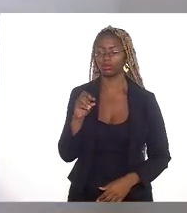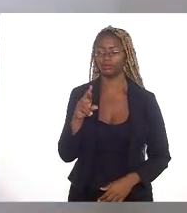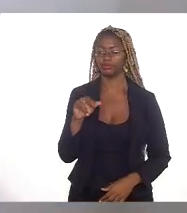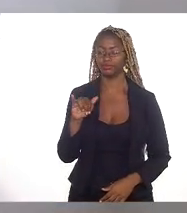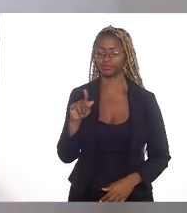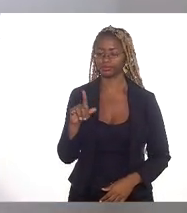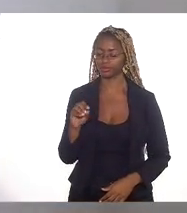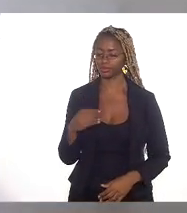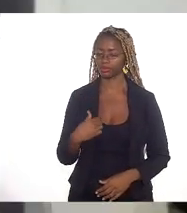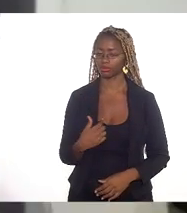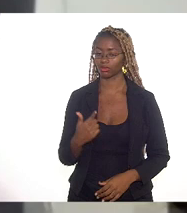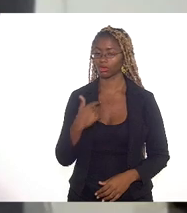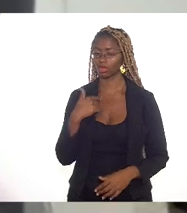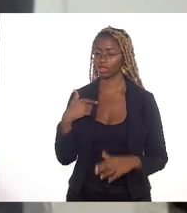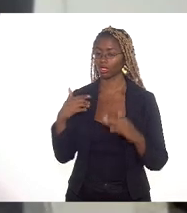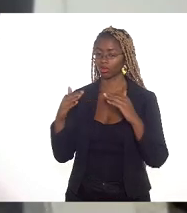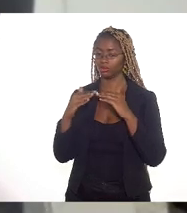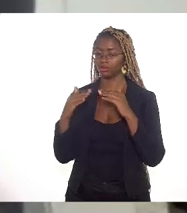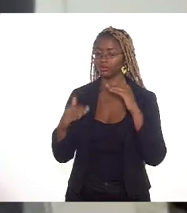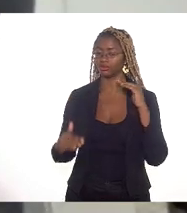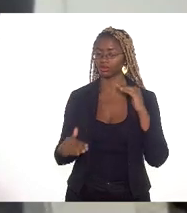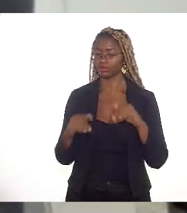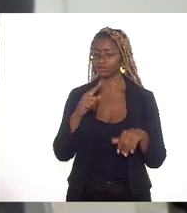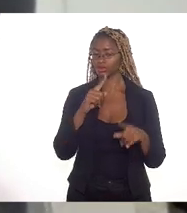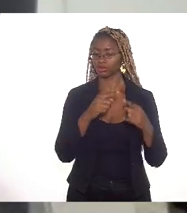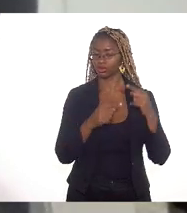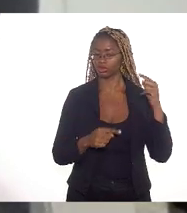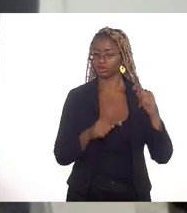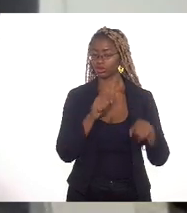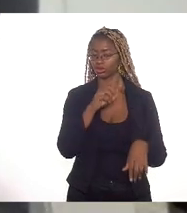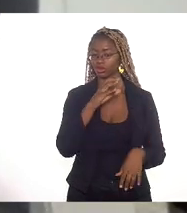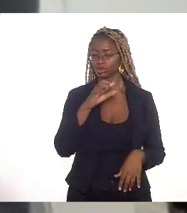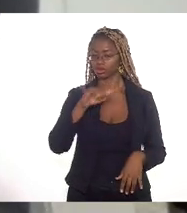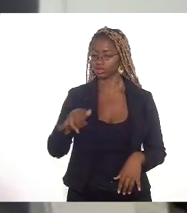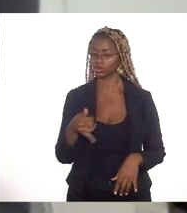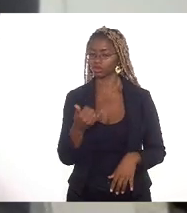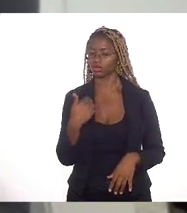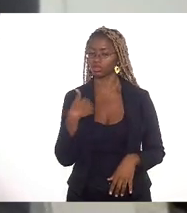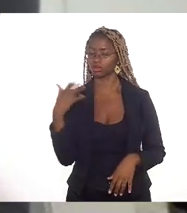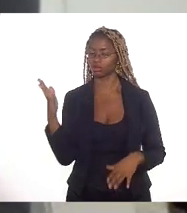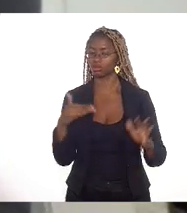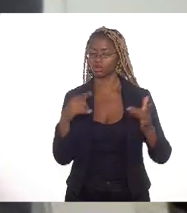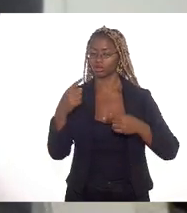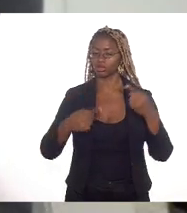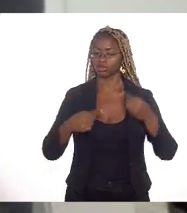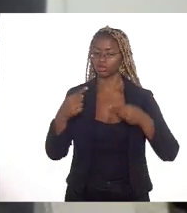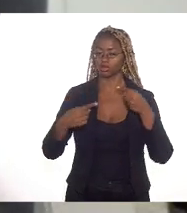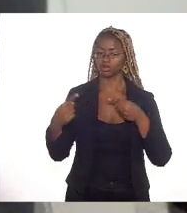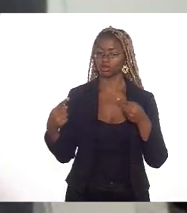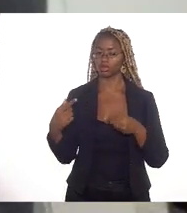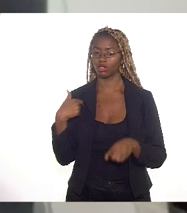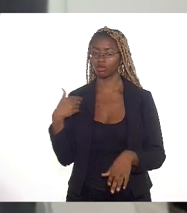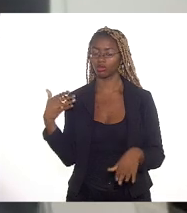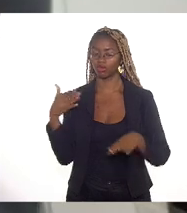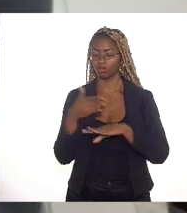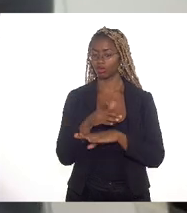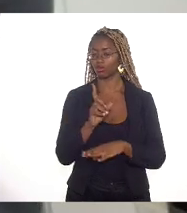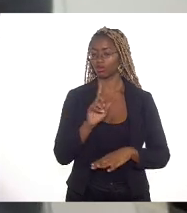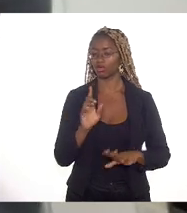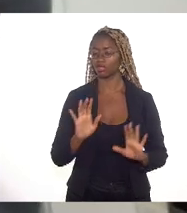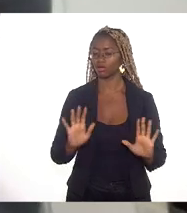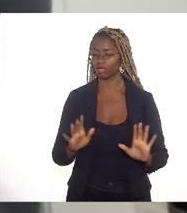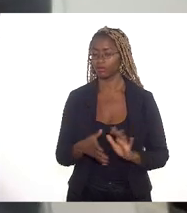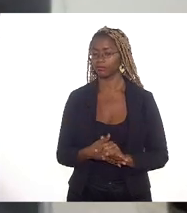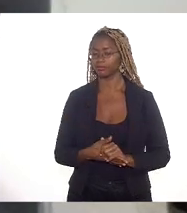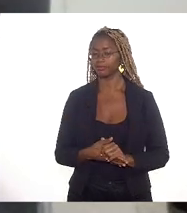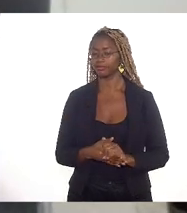tenho um voto divergente no âmbito da CCJ. Eu me permito trazer a discussão, presidente, sem adentrar no mérito, trazer uma